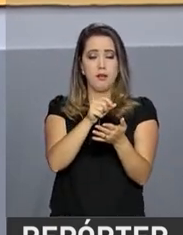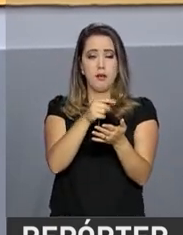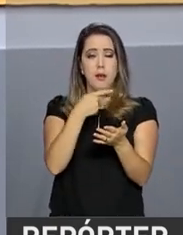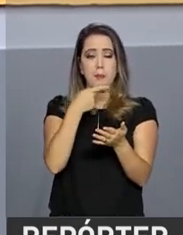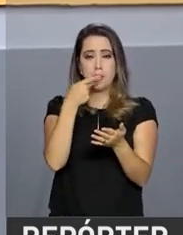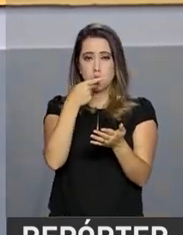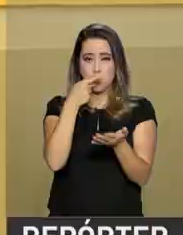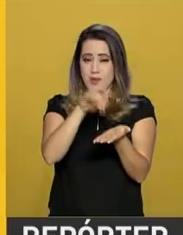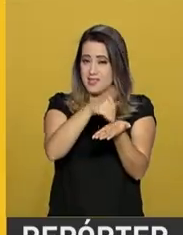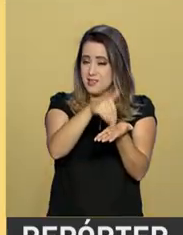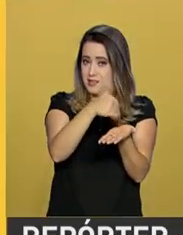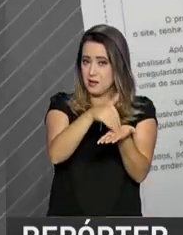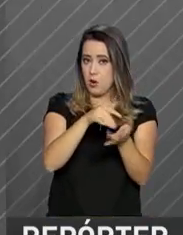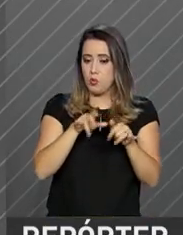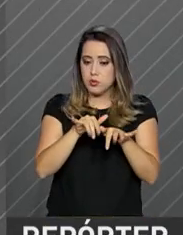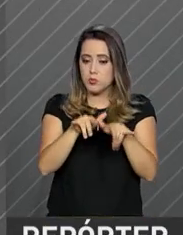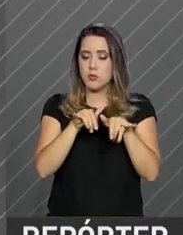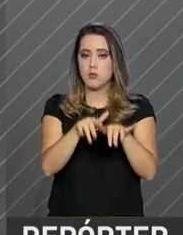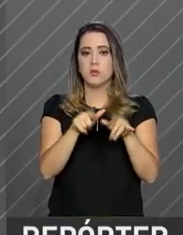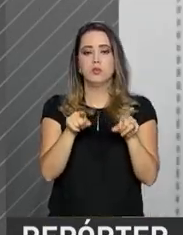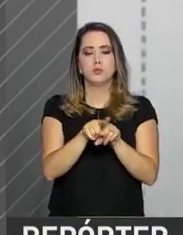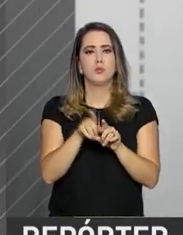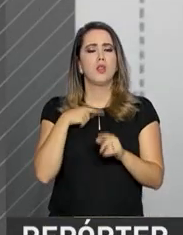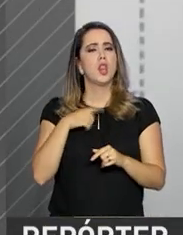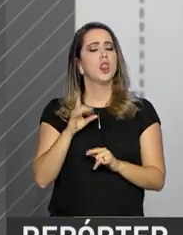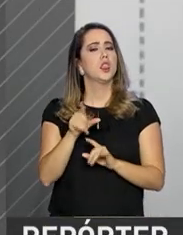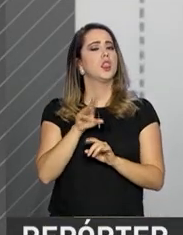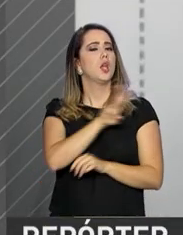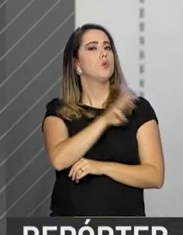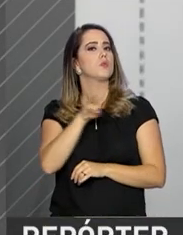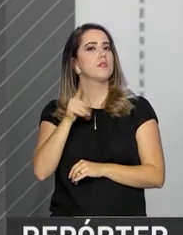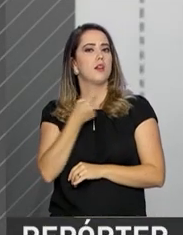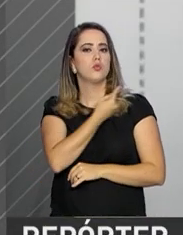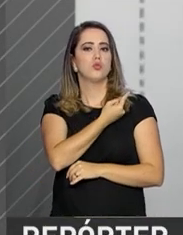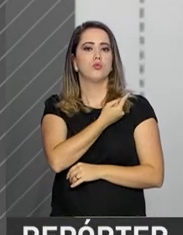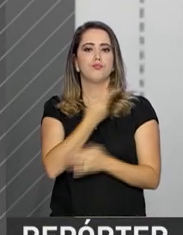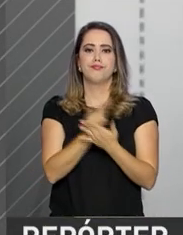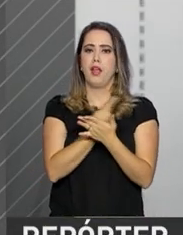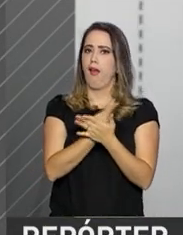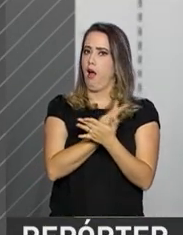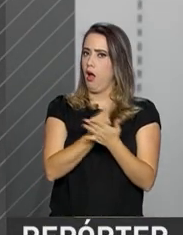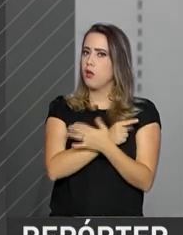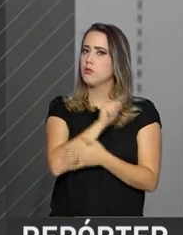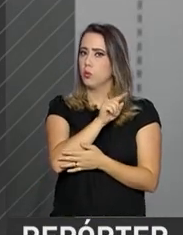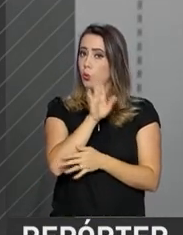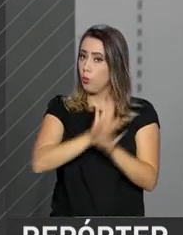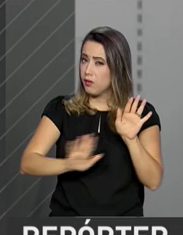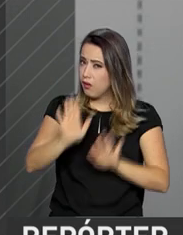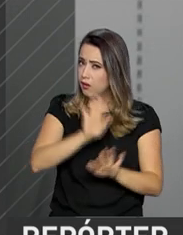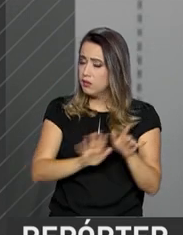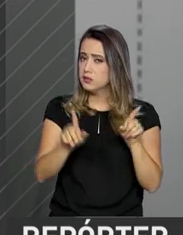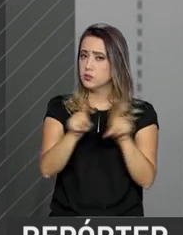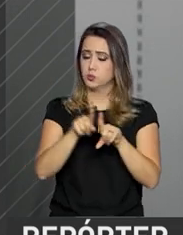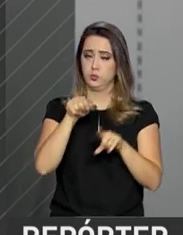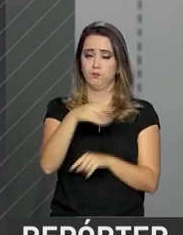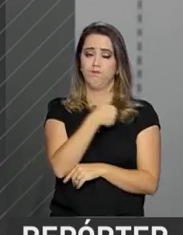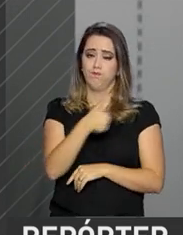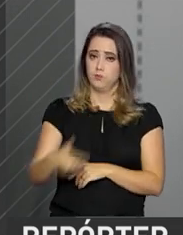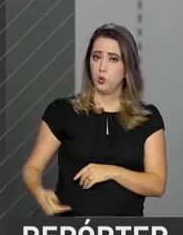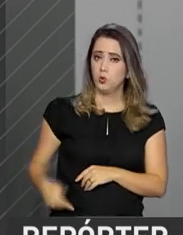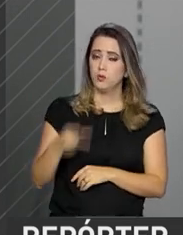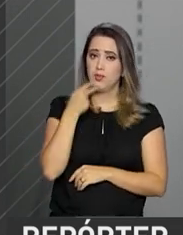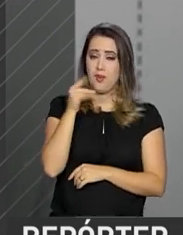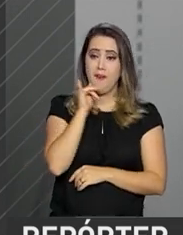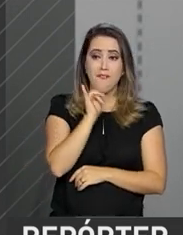no comunicado ao endereço eletrônico para acesso e atualização de dados bancários de acordo com o governo o endereço informado